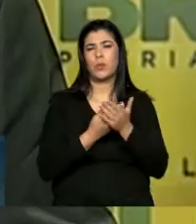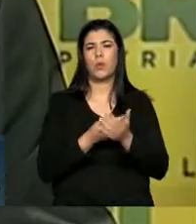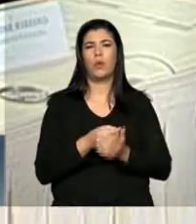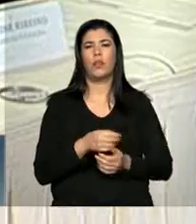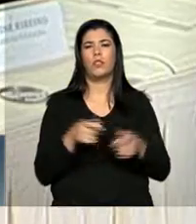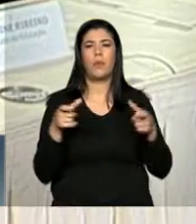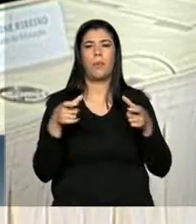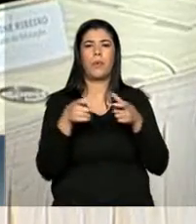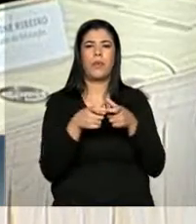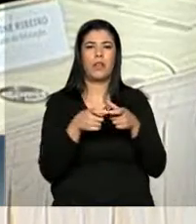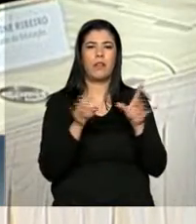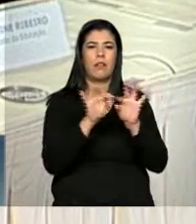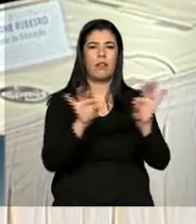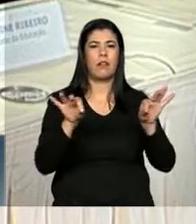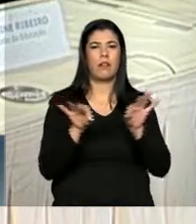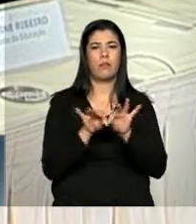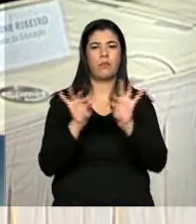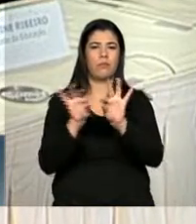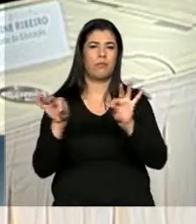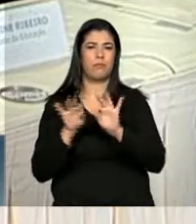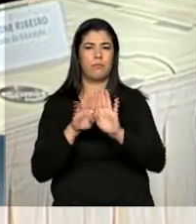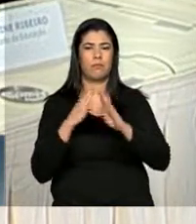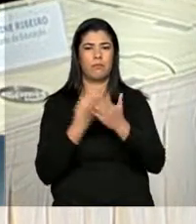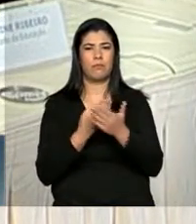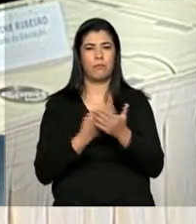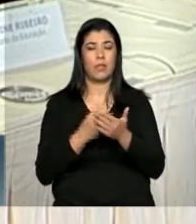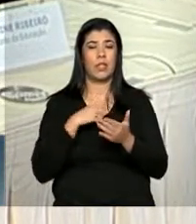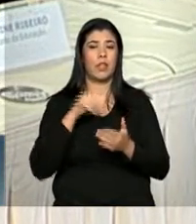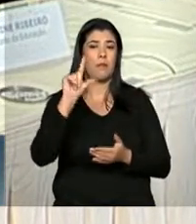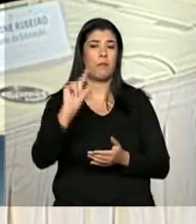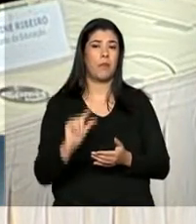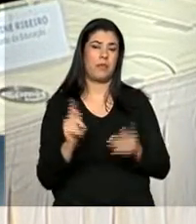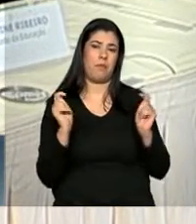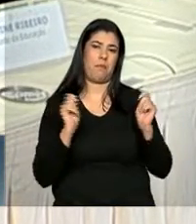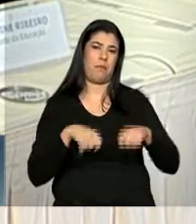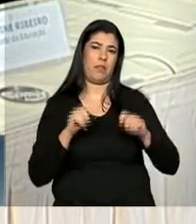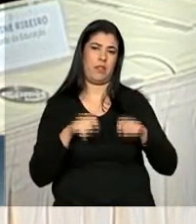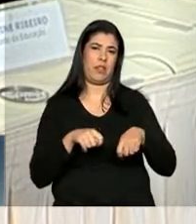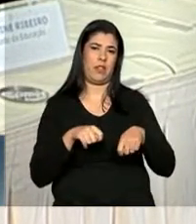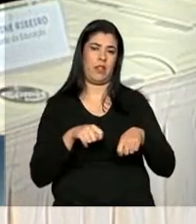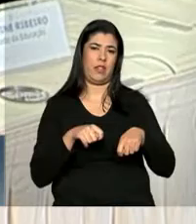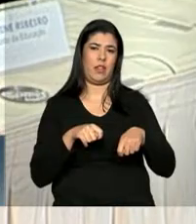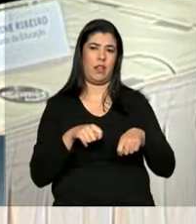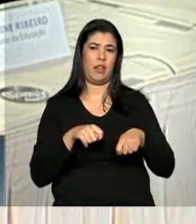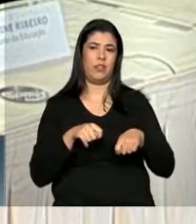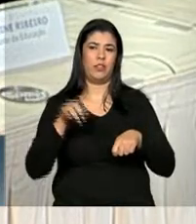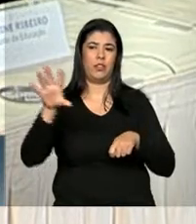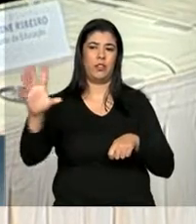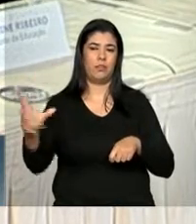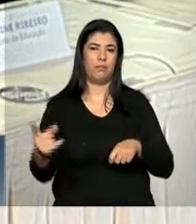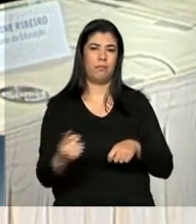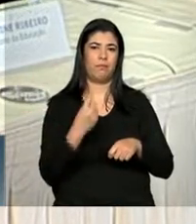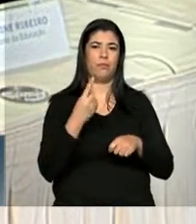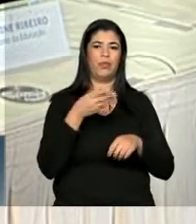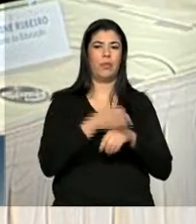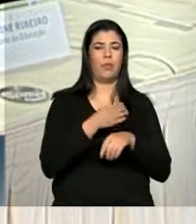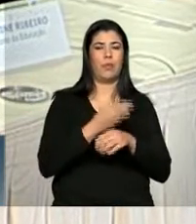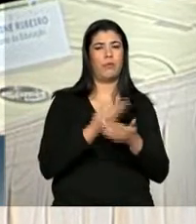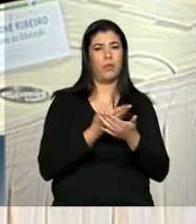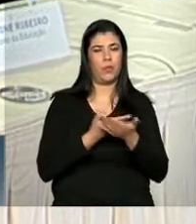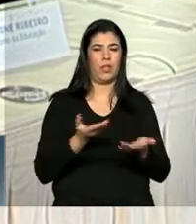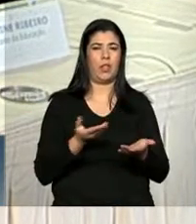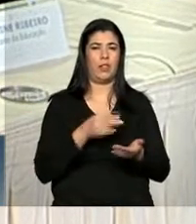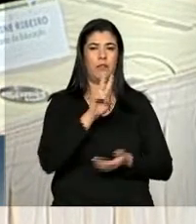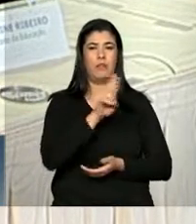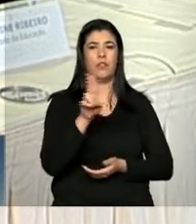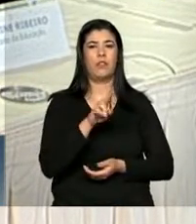o presidente Chico insiste, elas, por exemplo, têm menos capacidade de absorver alunos. Quer dizer, se você olha a